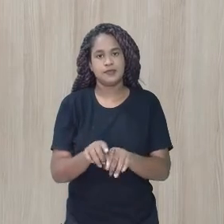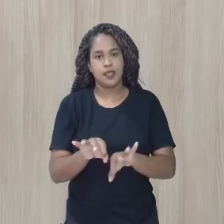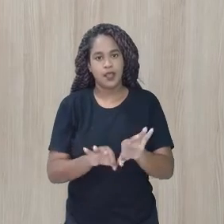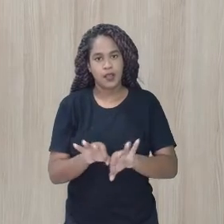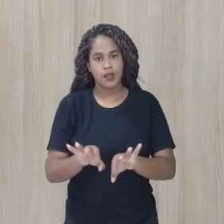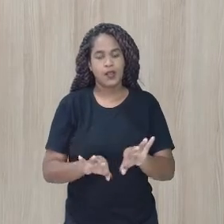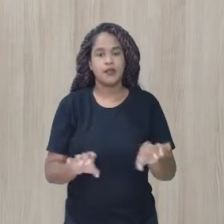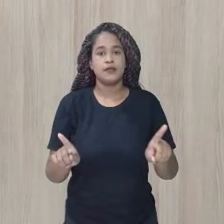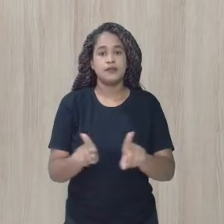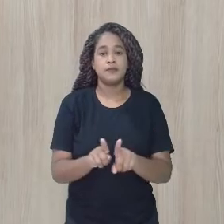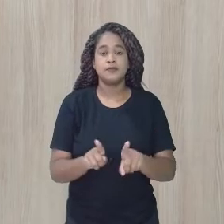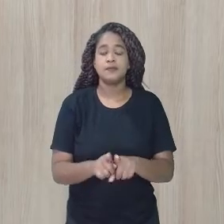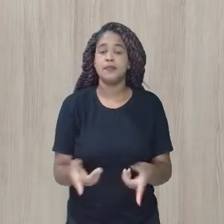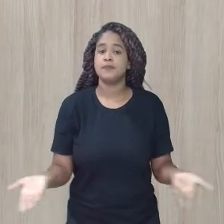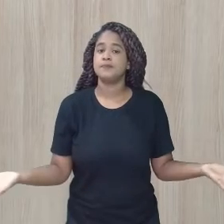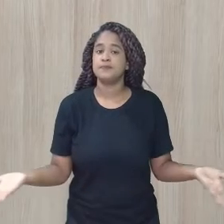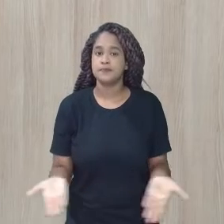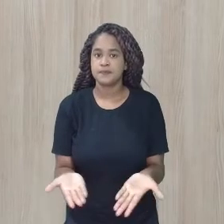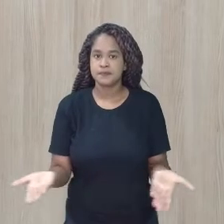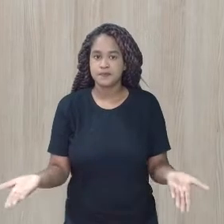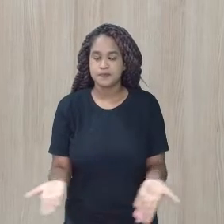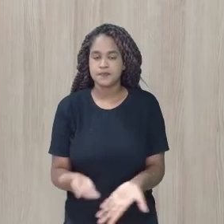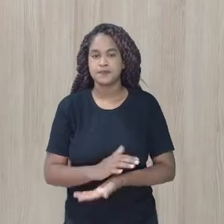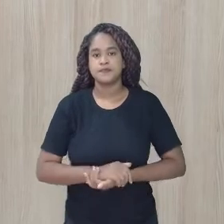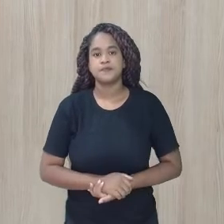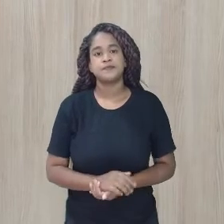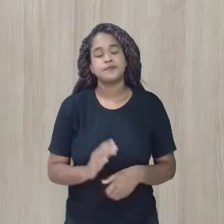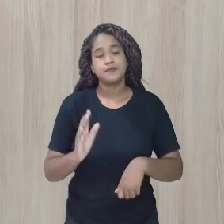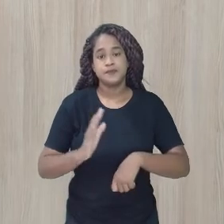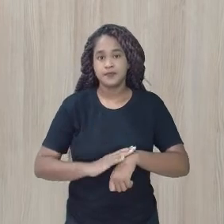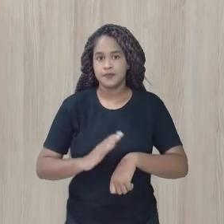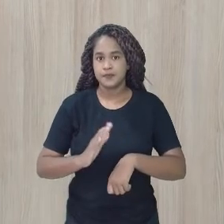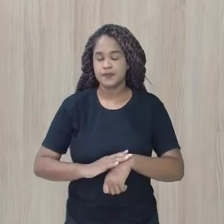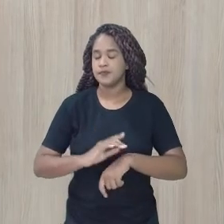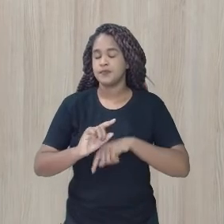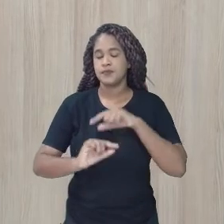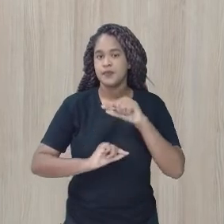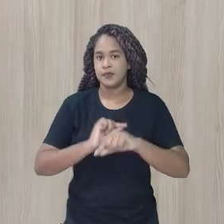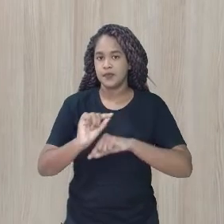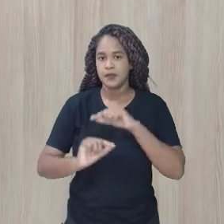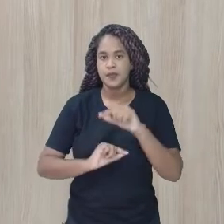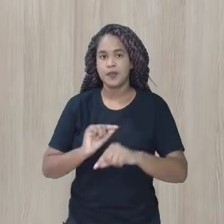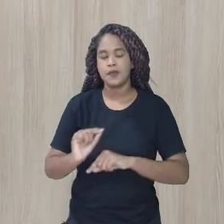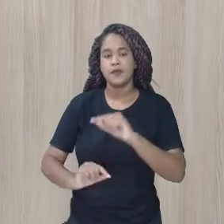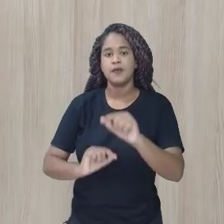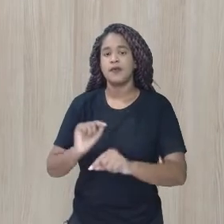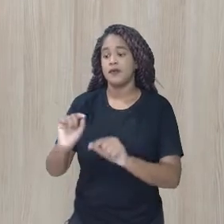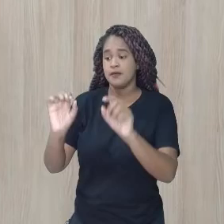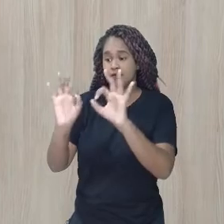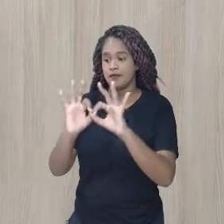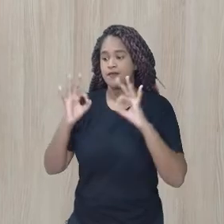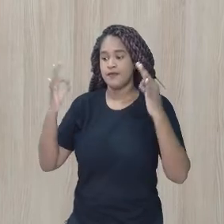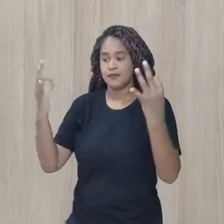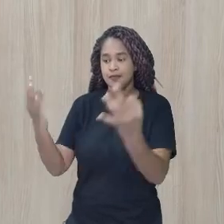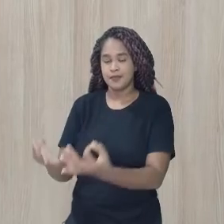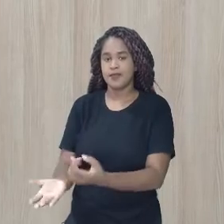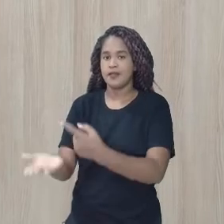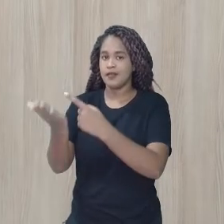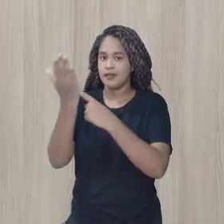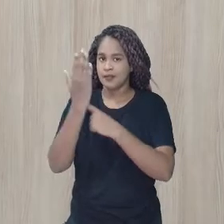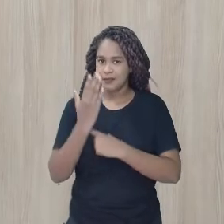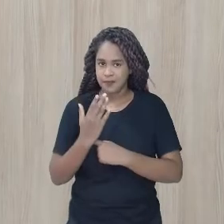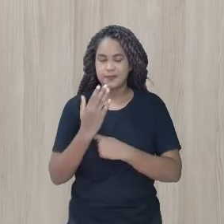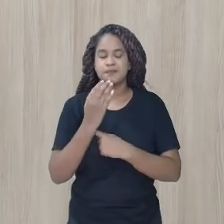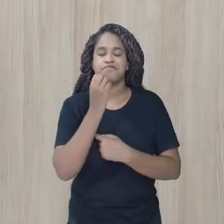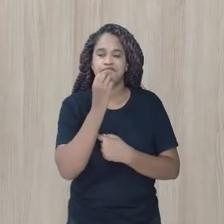os alunos e alunas contar com o apoio da família. O apoio é muito importante, minha gente. O apoio emocional,